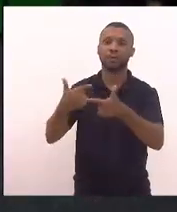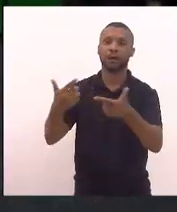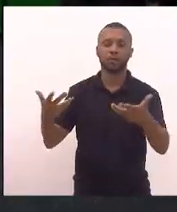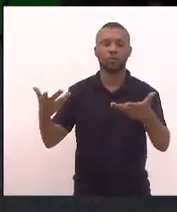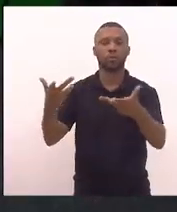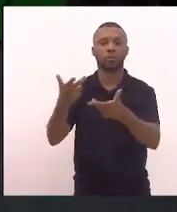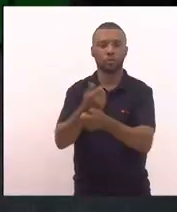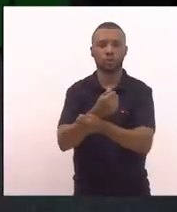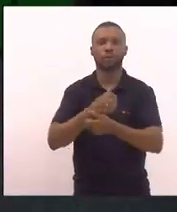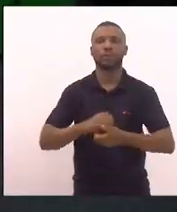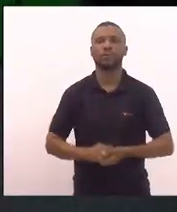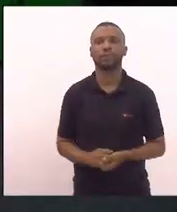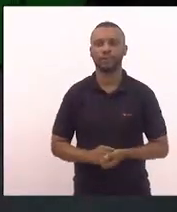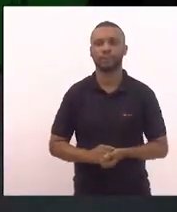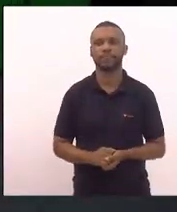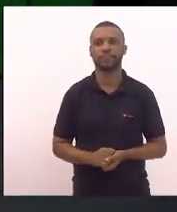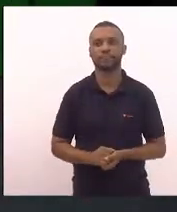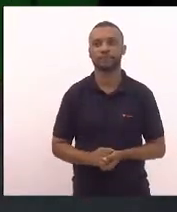excelência.